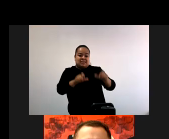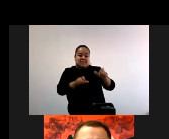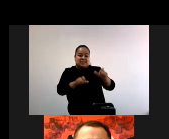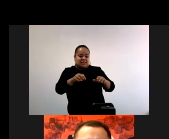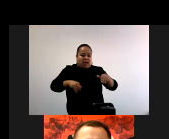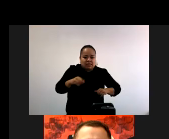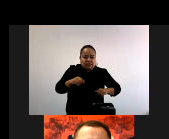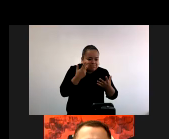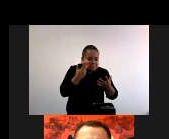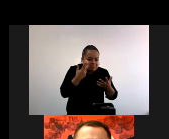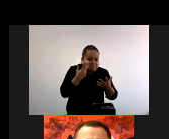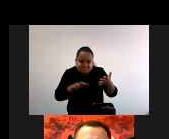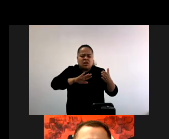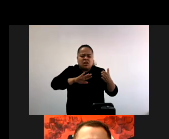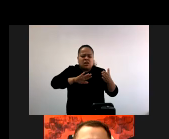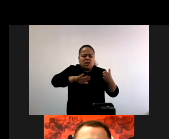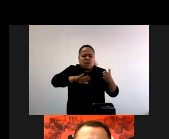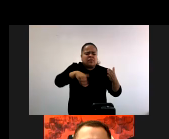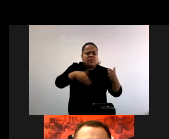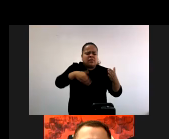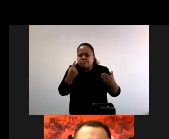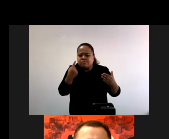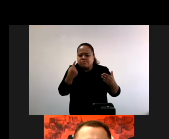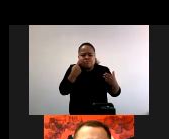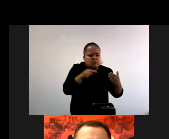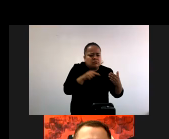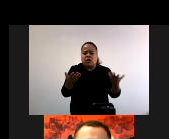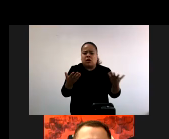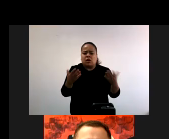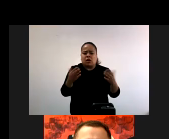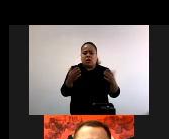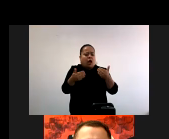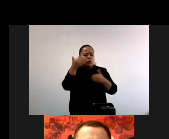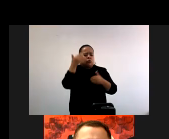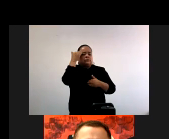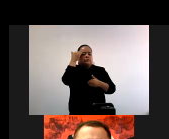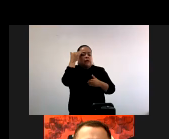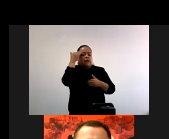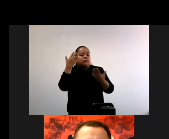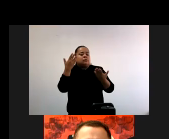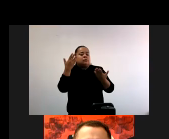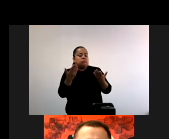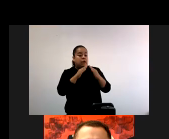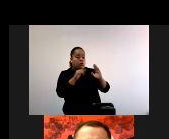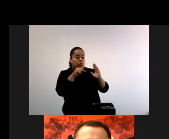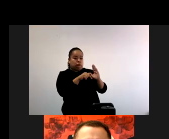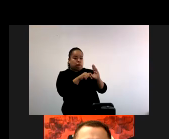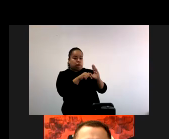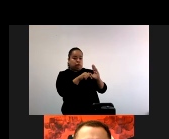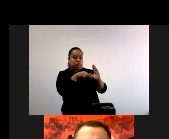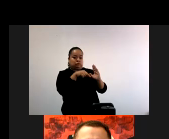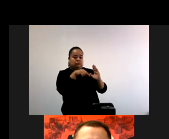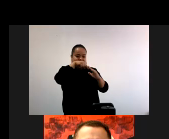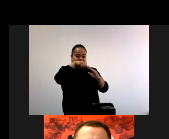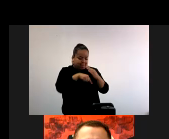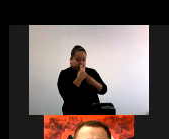porque muitas vezes depois ela chega na sua casa e ela tem que saber quais são as características clínicas e como ela possa identificar o que ela deve fazer